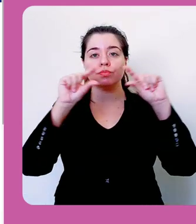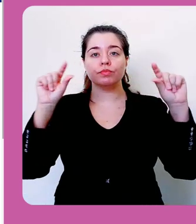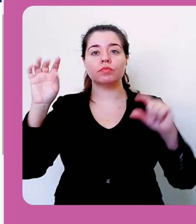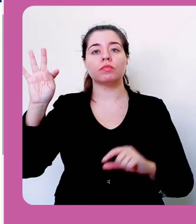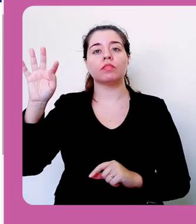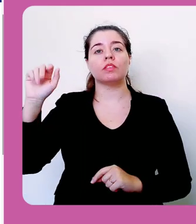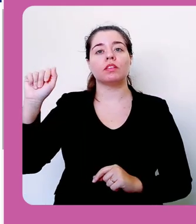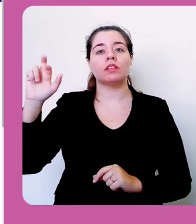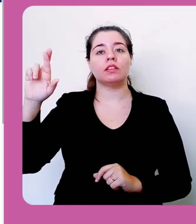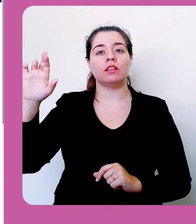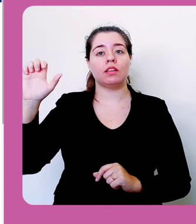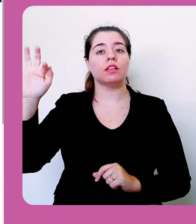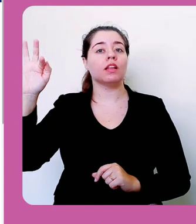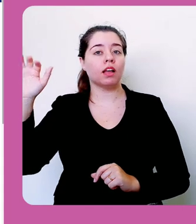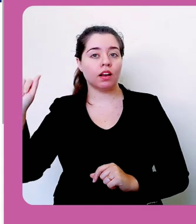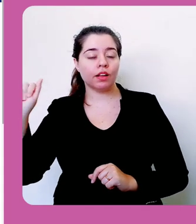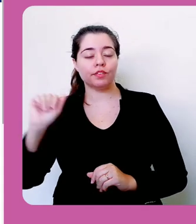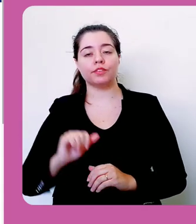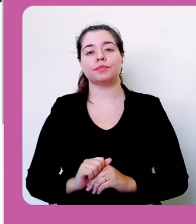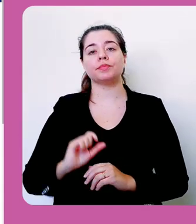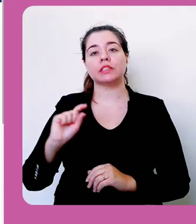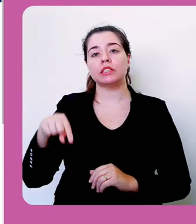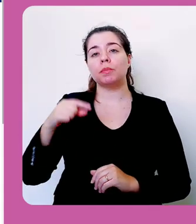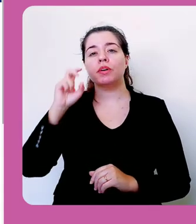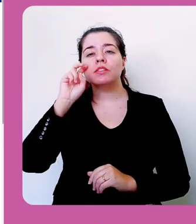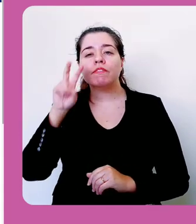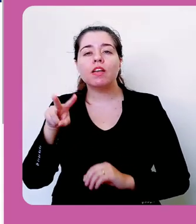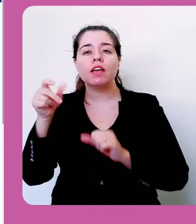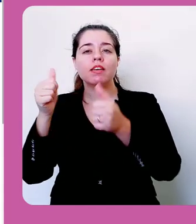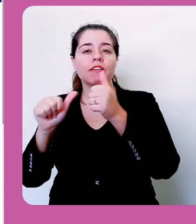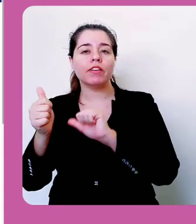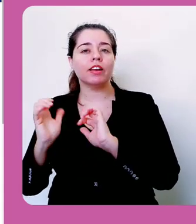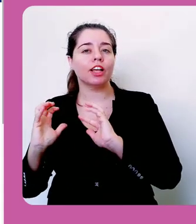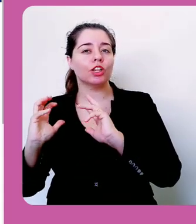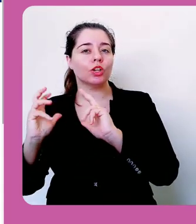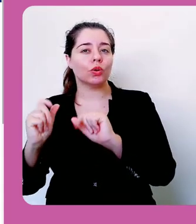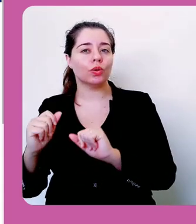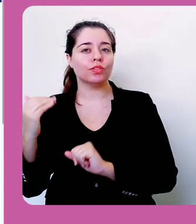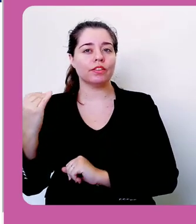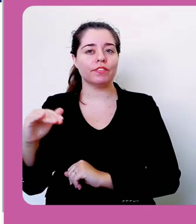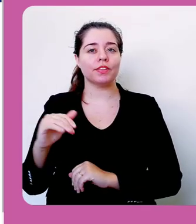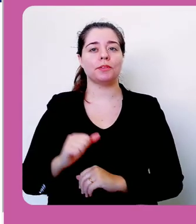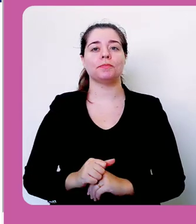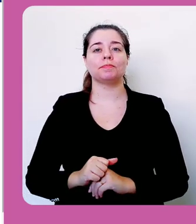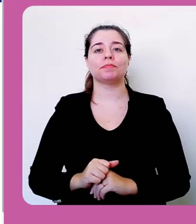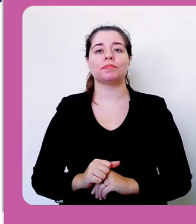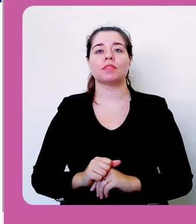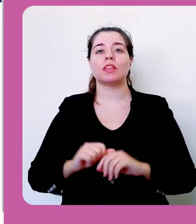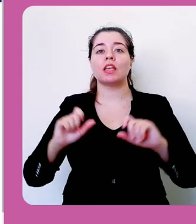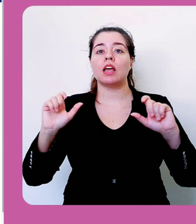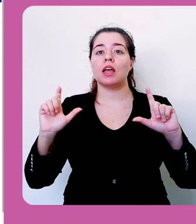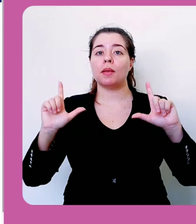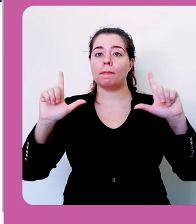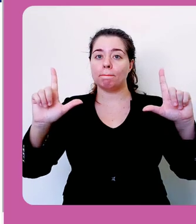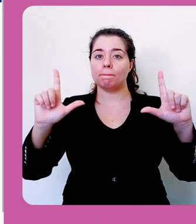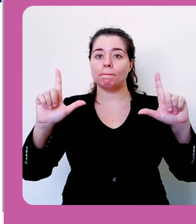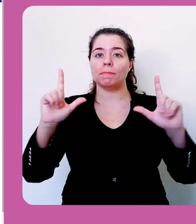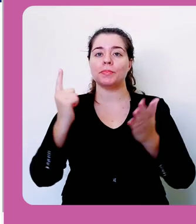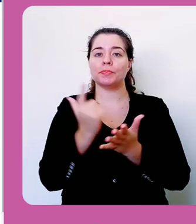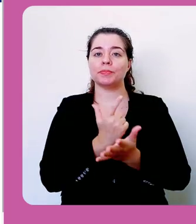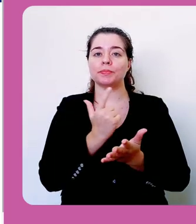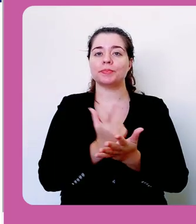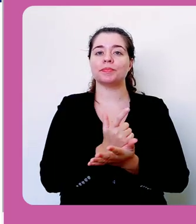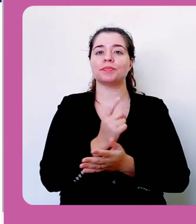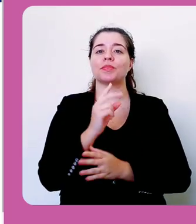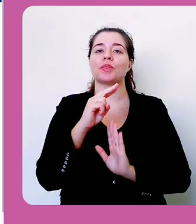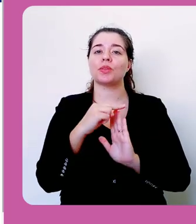na tarefa que vocês querem corrigir, ver, avaliar todos os envios. Vai aparecer esse livro de notas